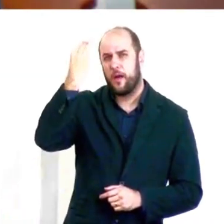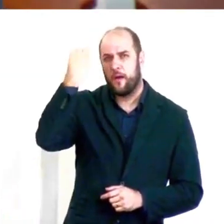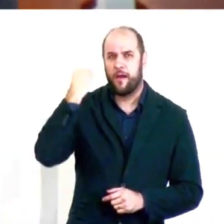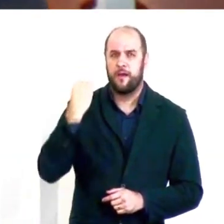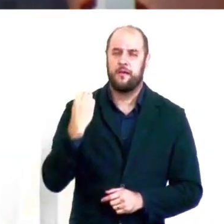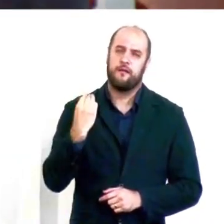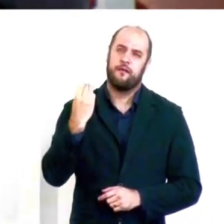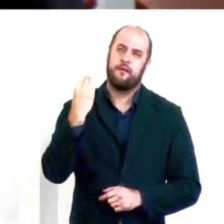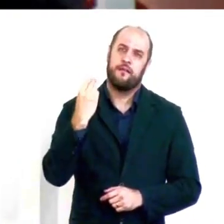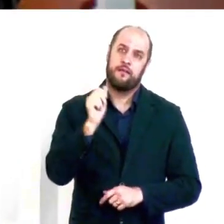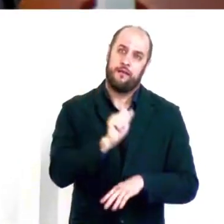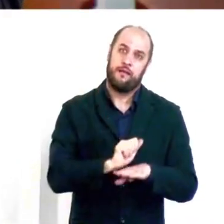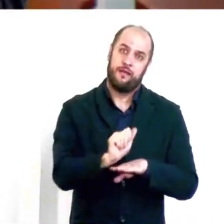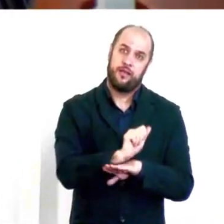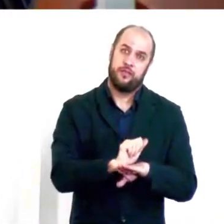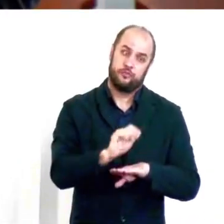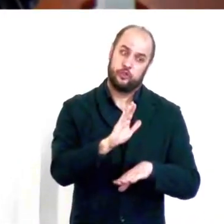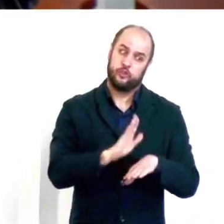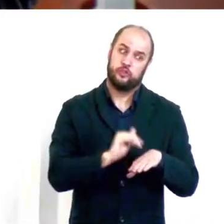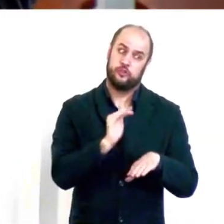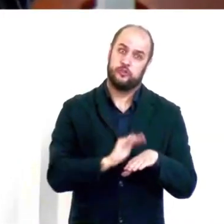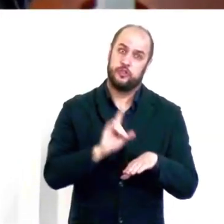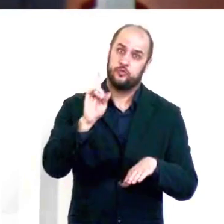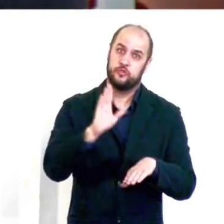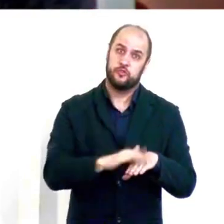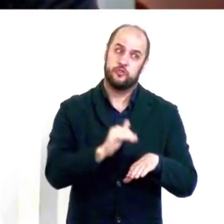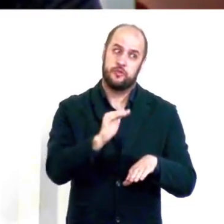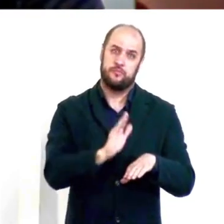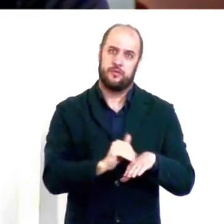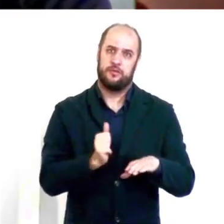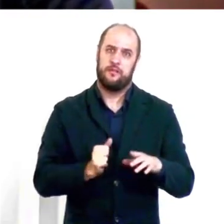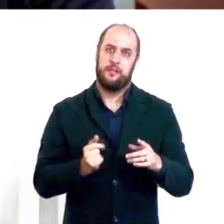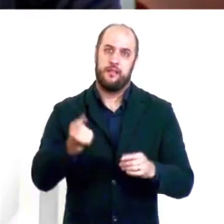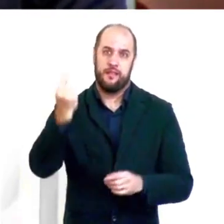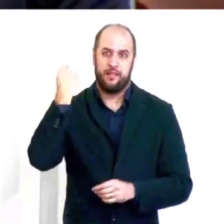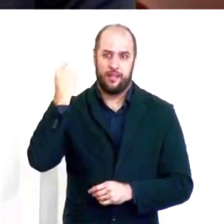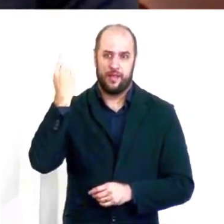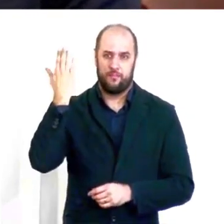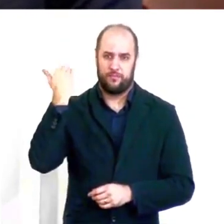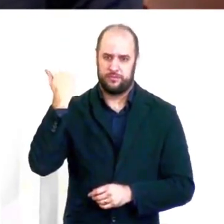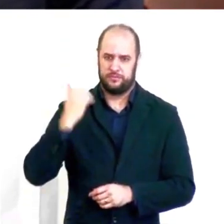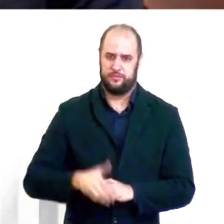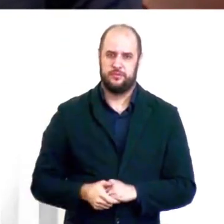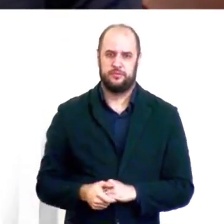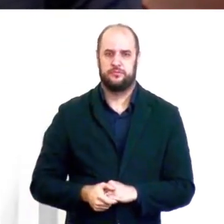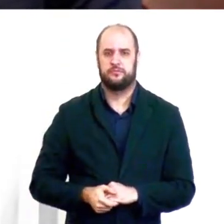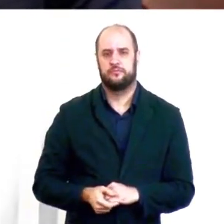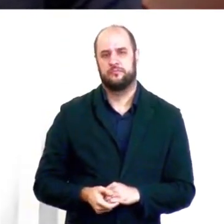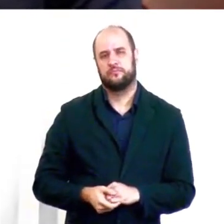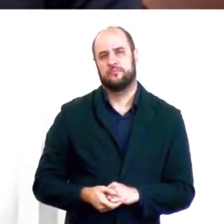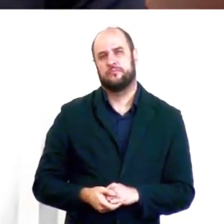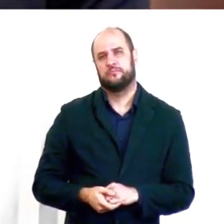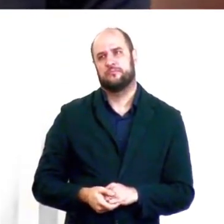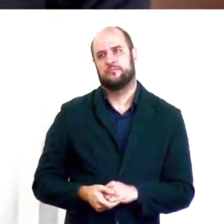o chamado que ele fez quando ele estava em Ur dos Caldeus.